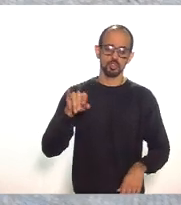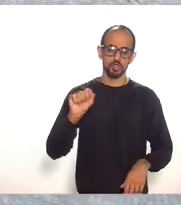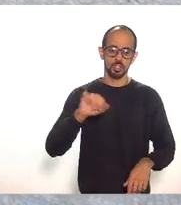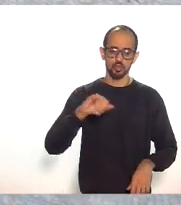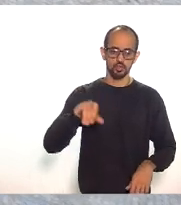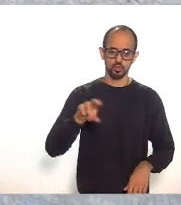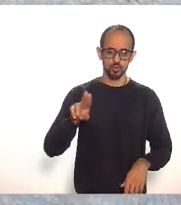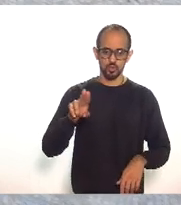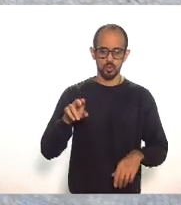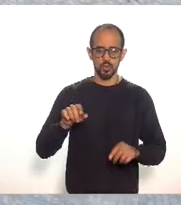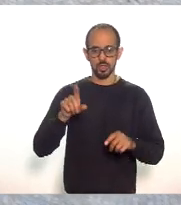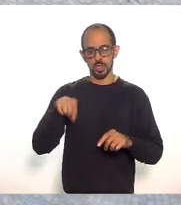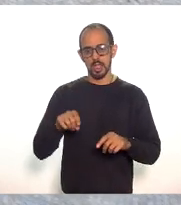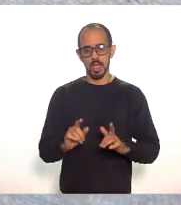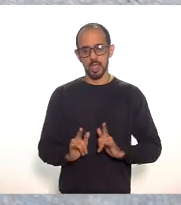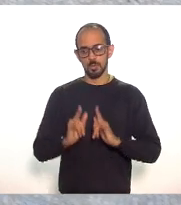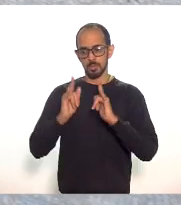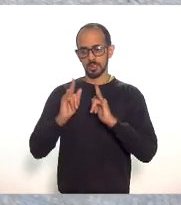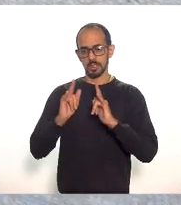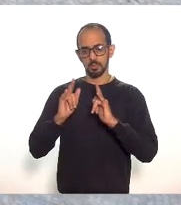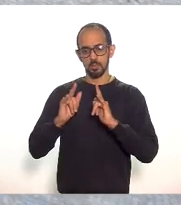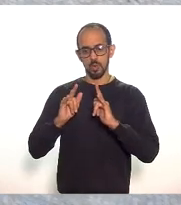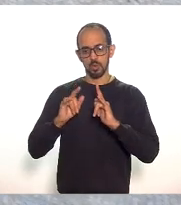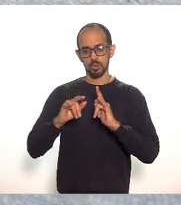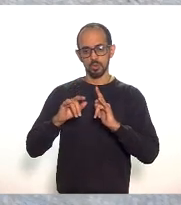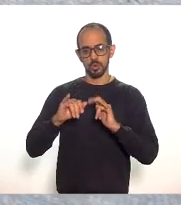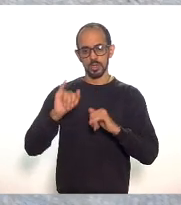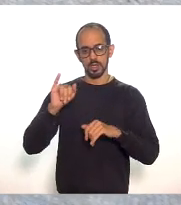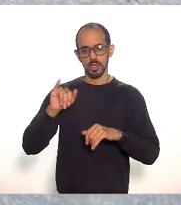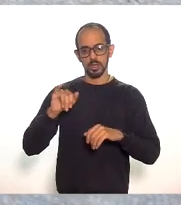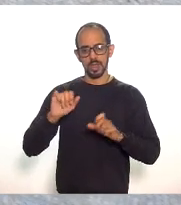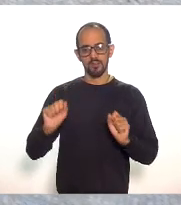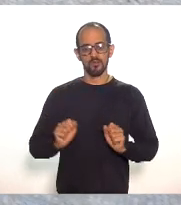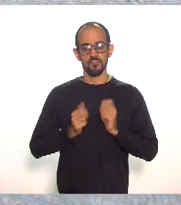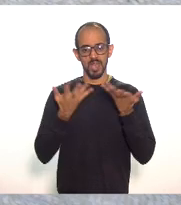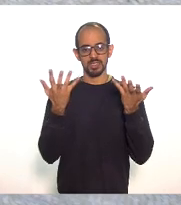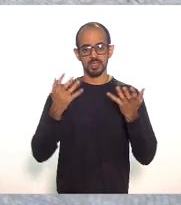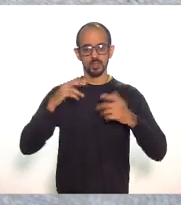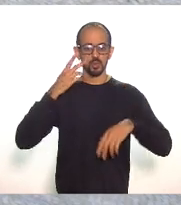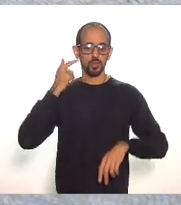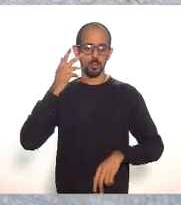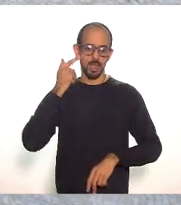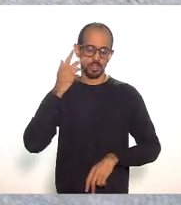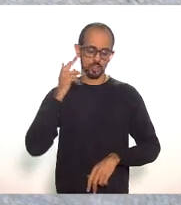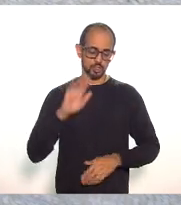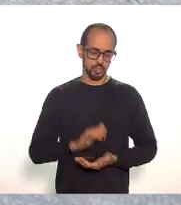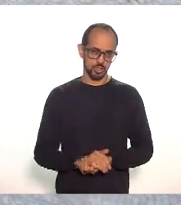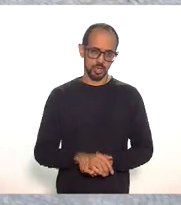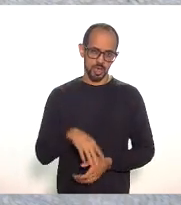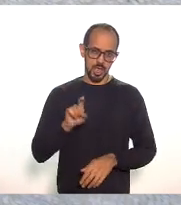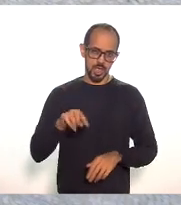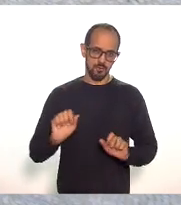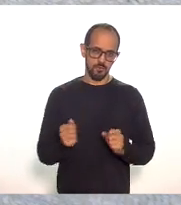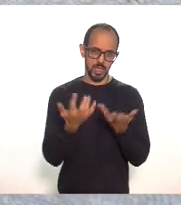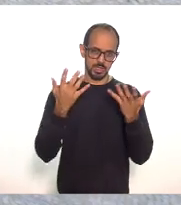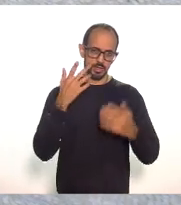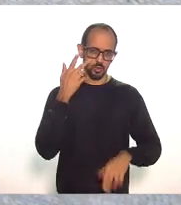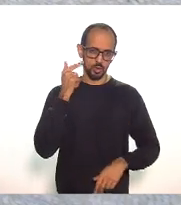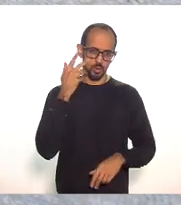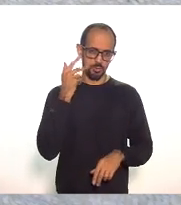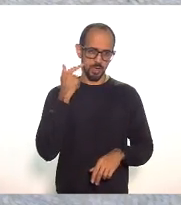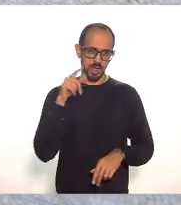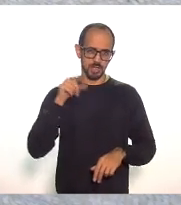declara o patrimônio cultural e material do Estado do Rio de Janeiro a Festa do Tomate. A Festa do Tomate, ela deu início